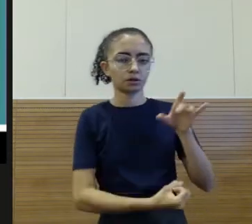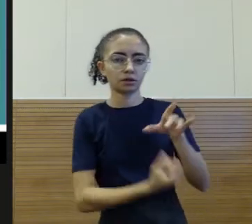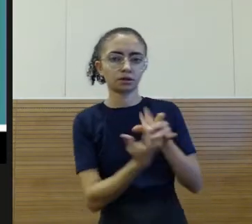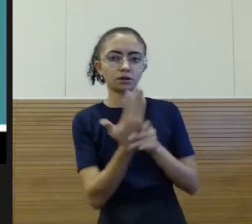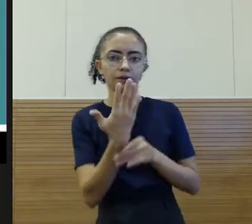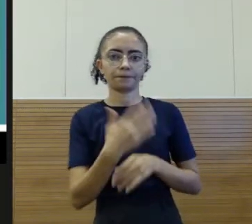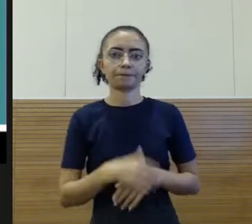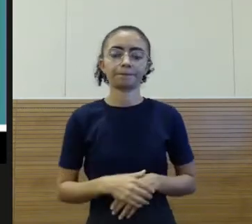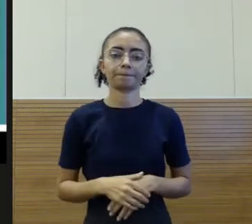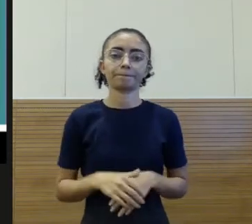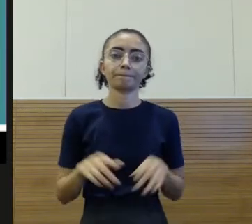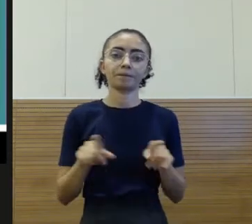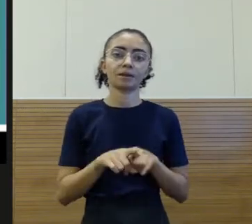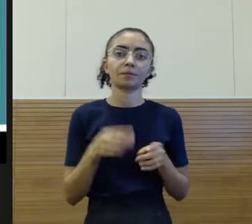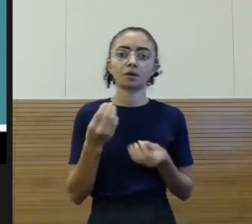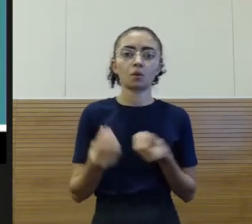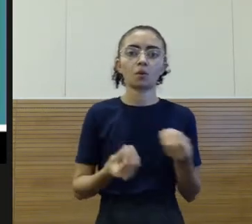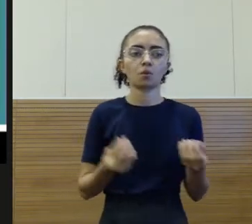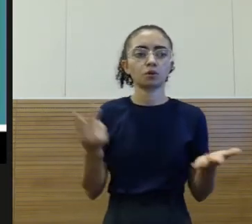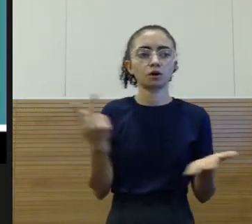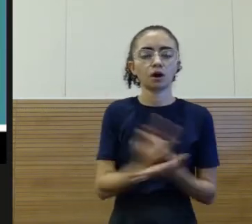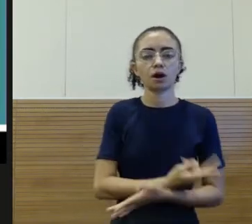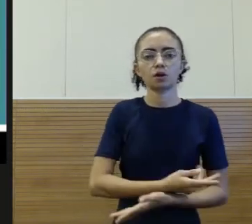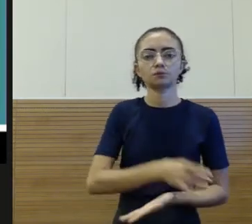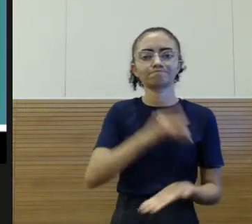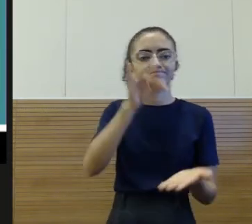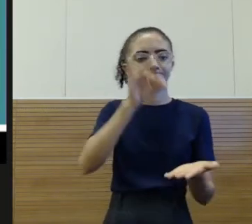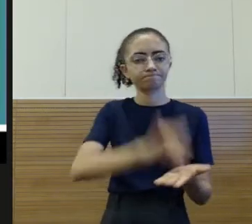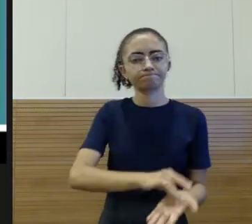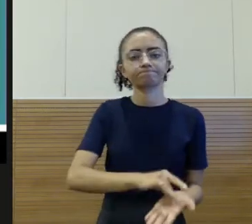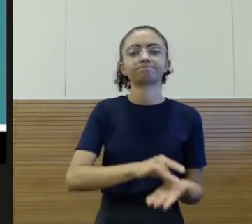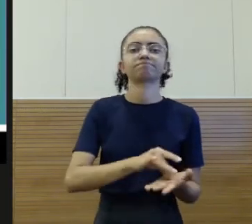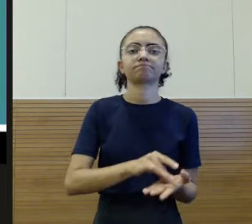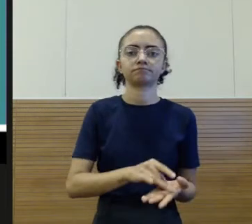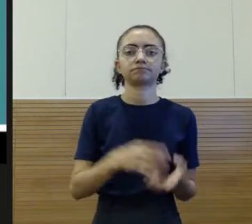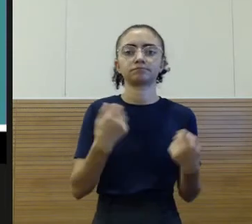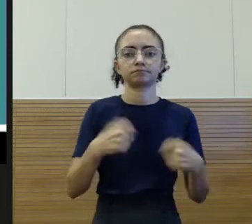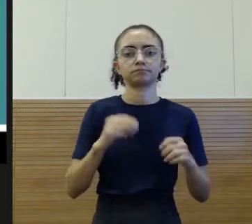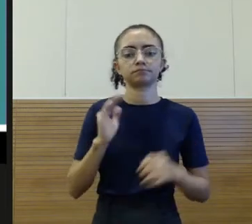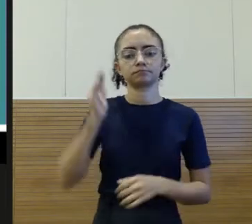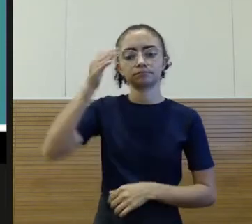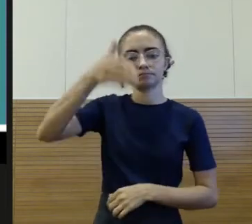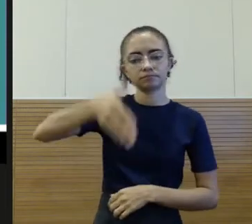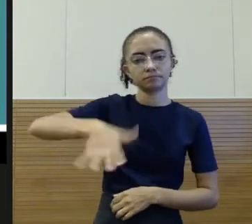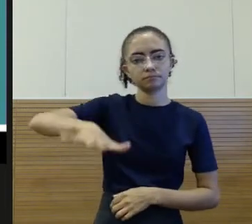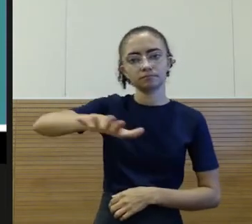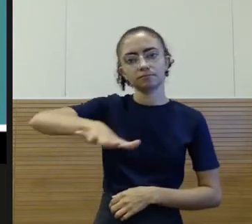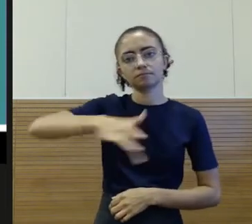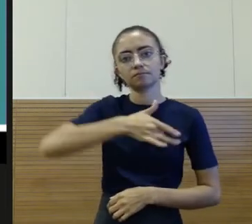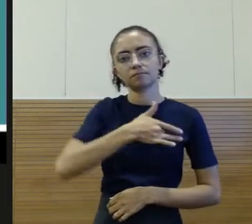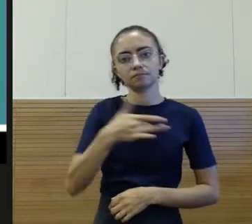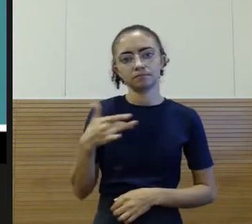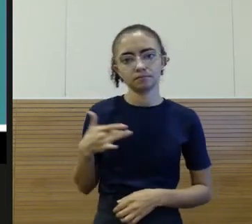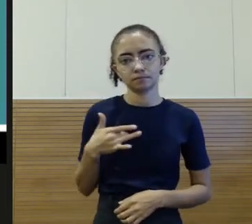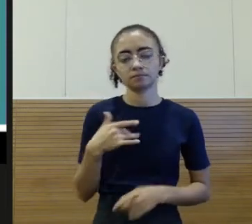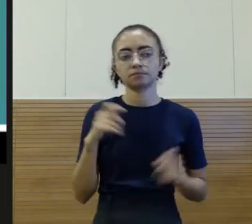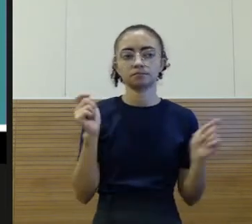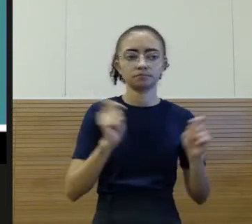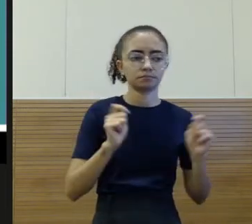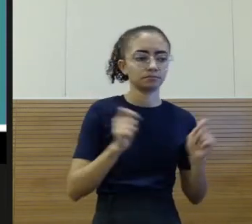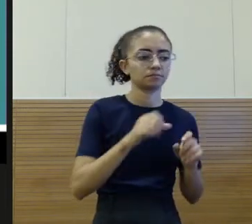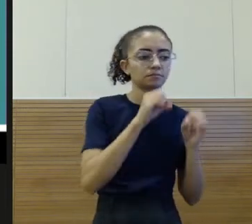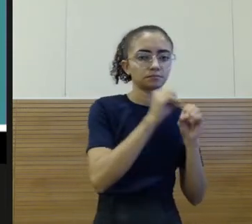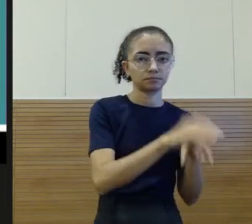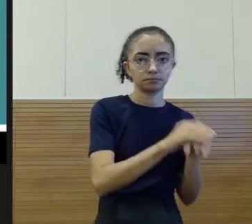de implementação, vemos que está implementada no setor de saúde. Sim, pode ser que na educação, em